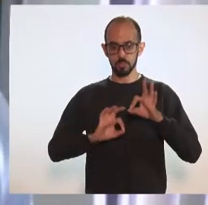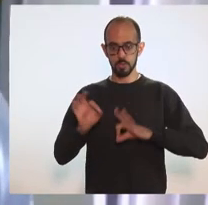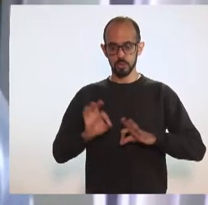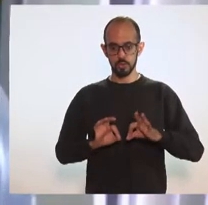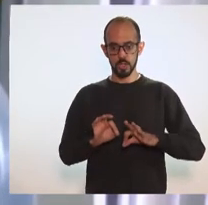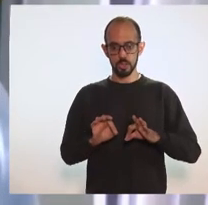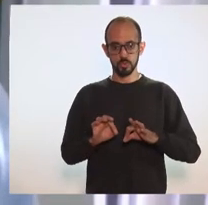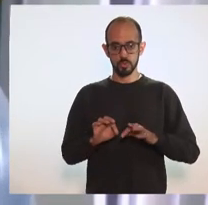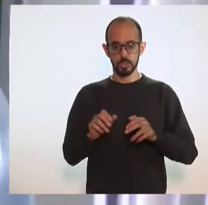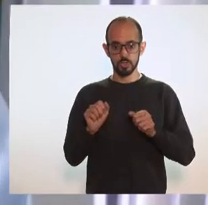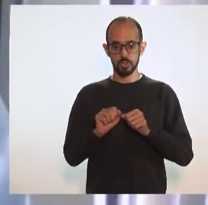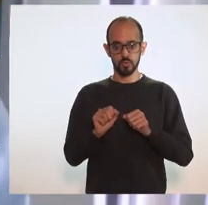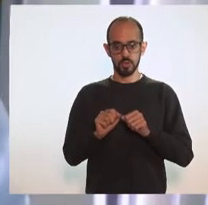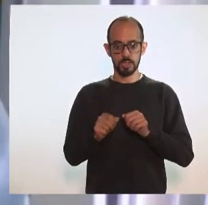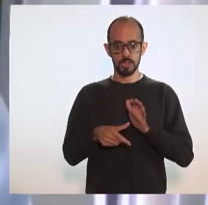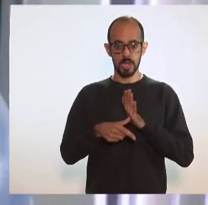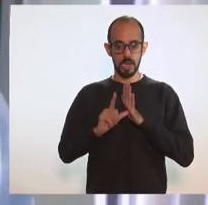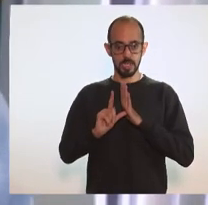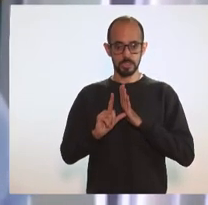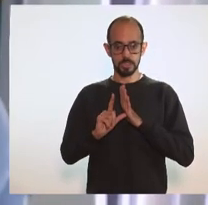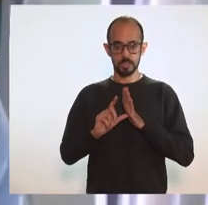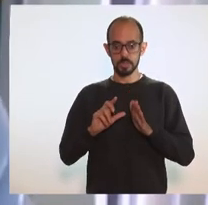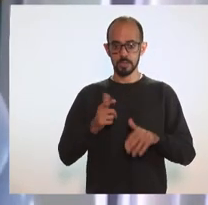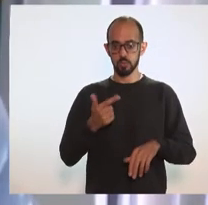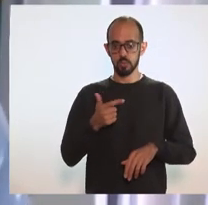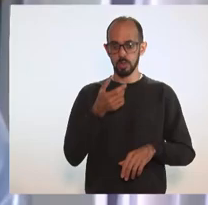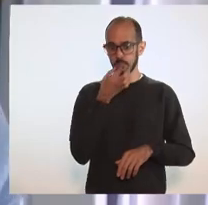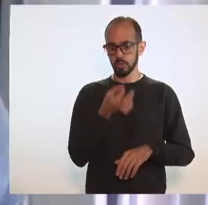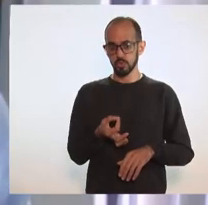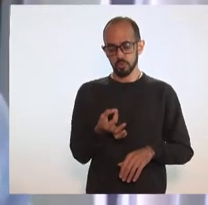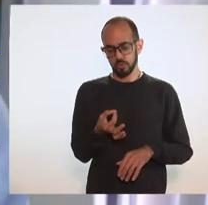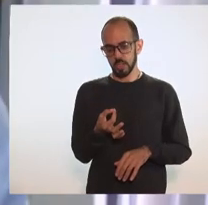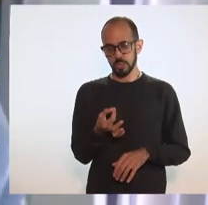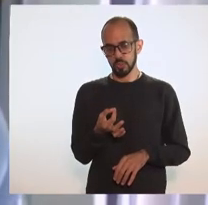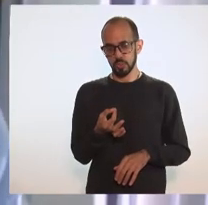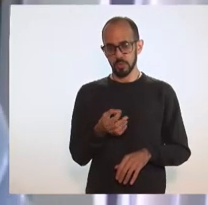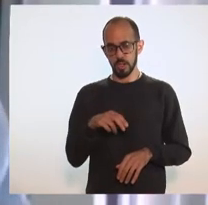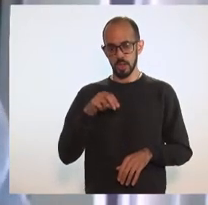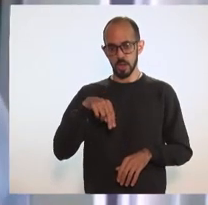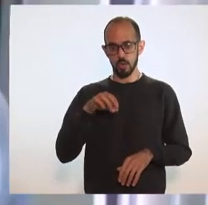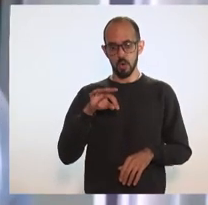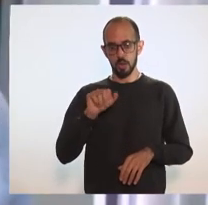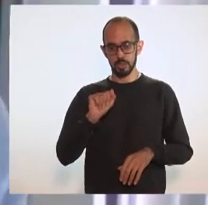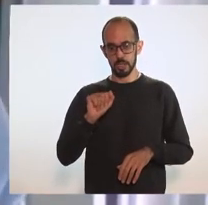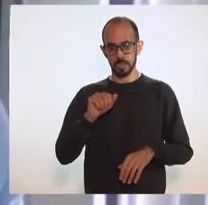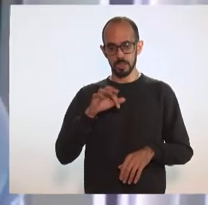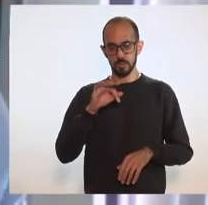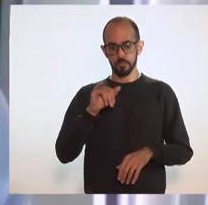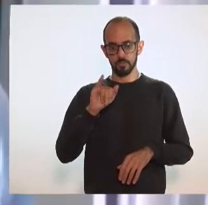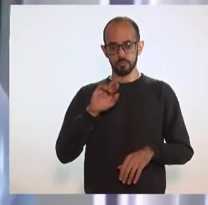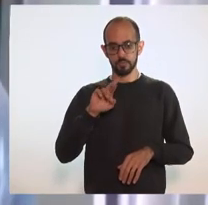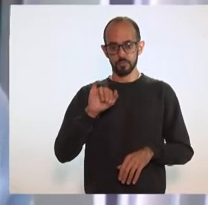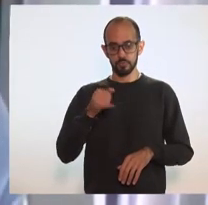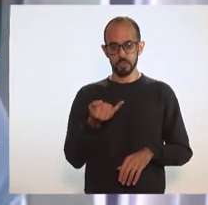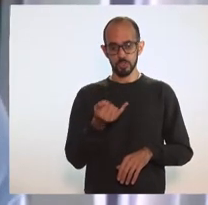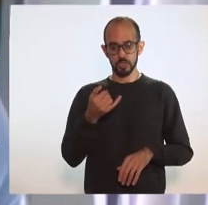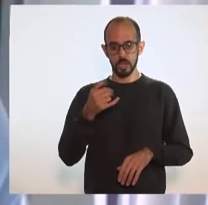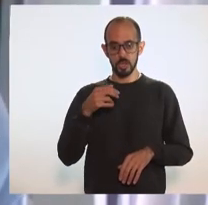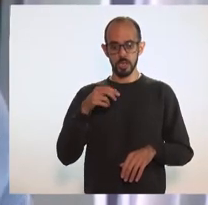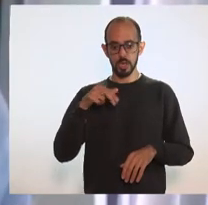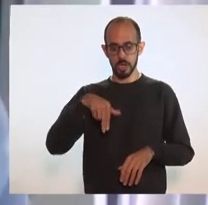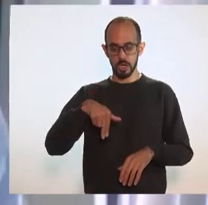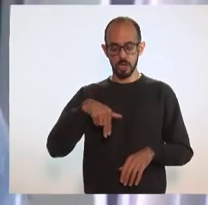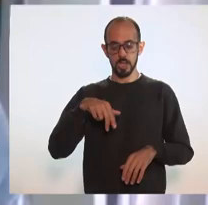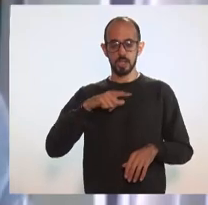venceu o anteriormente o projeto não tem como a justificativa da nota da firjan faz dimensão ao que o André mencionou